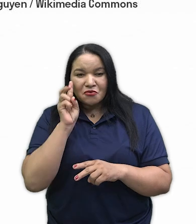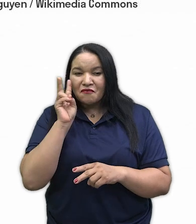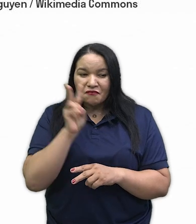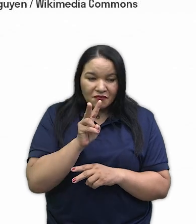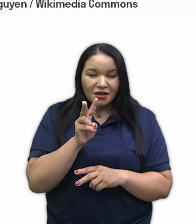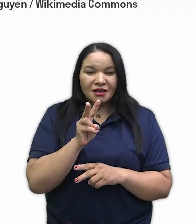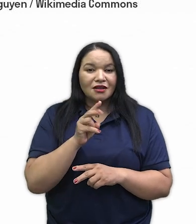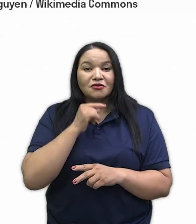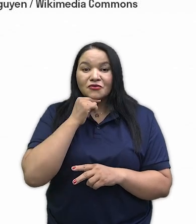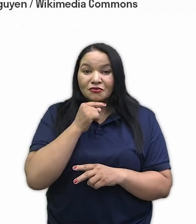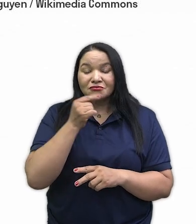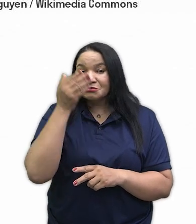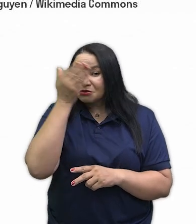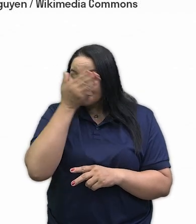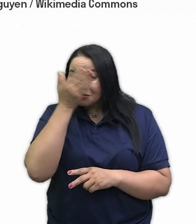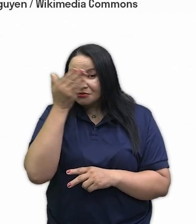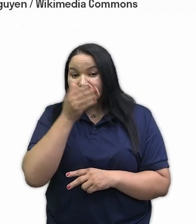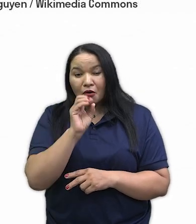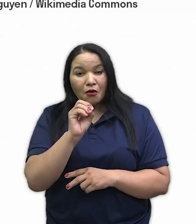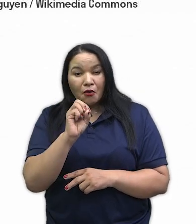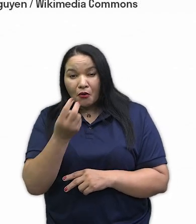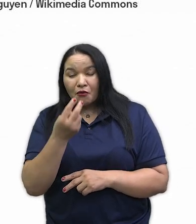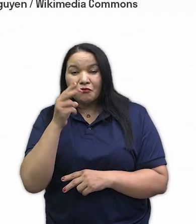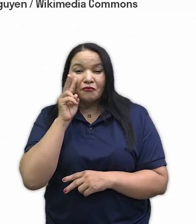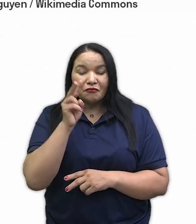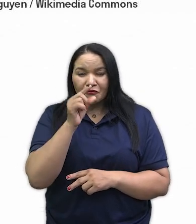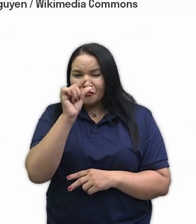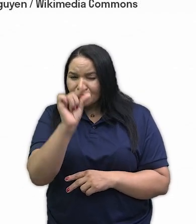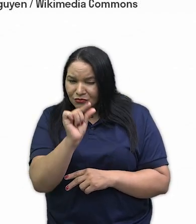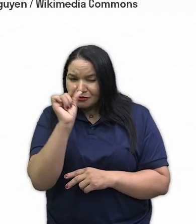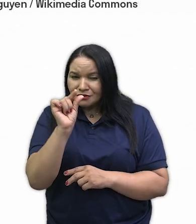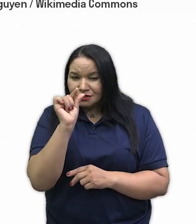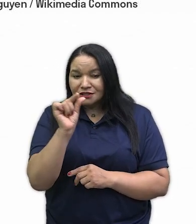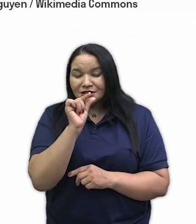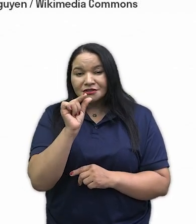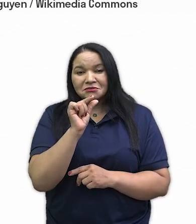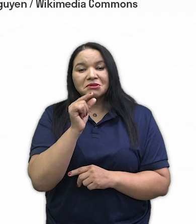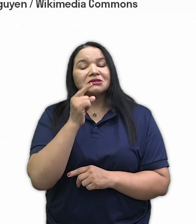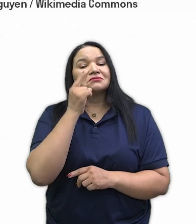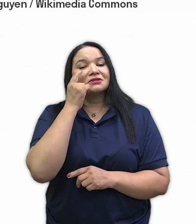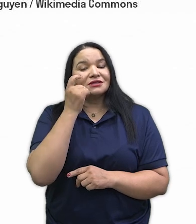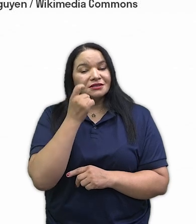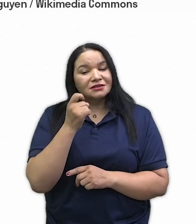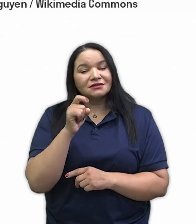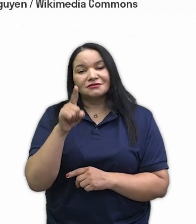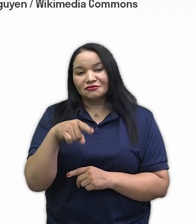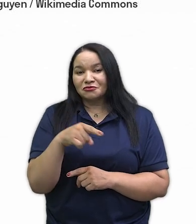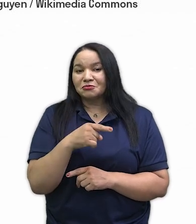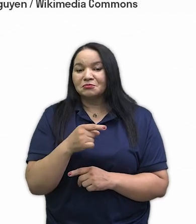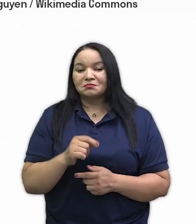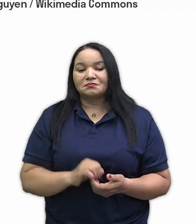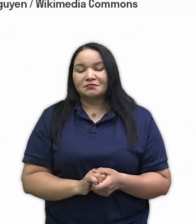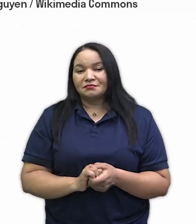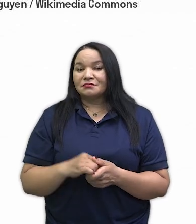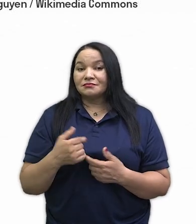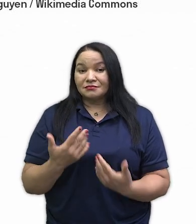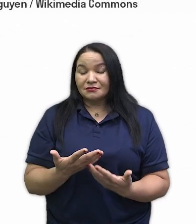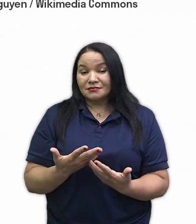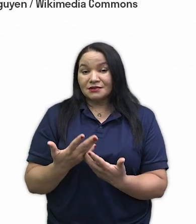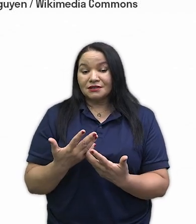conseguem enxergar ou enxergam bem pouco, né? É muito interessante, gente. Isso reflete